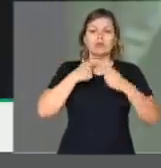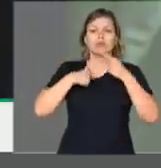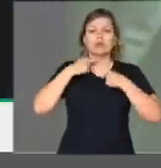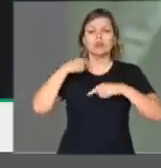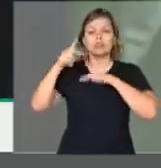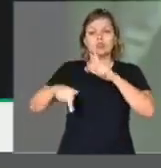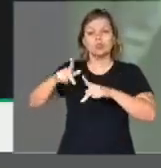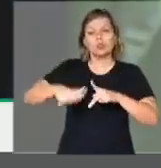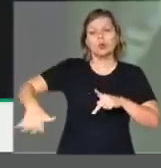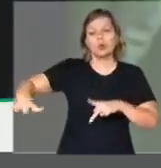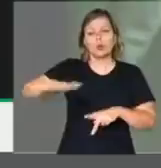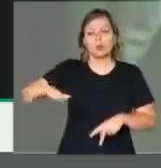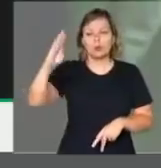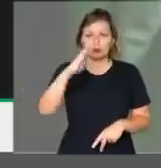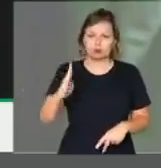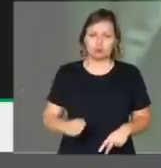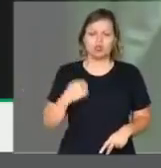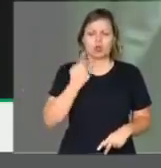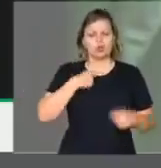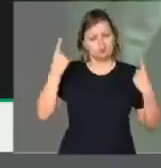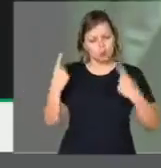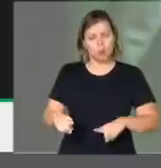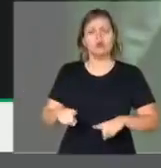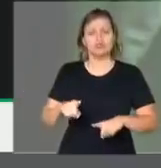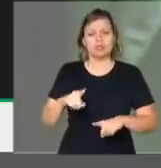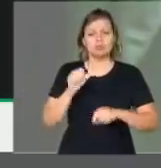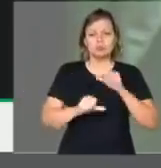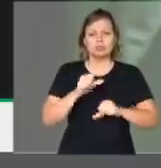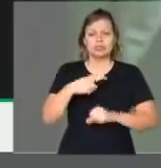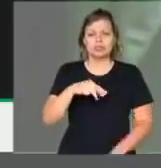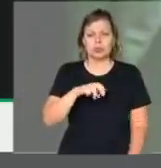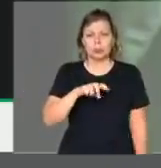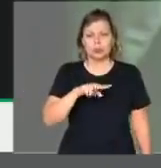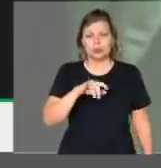Nós vamos derrotar esse desmonte da Previdência Pública no nosso país. Muito obrigado.